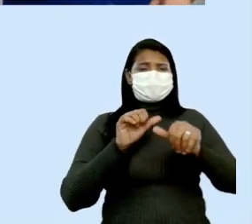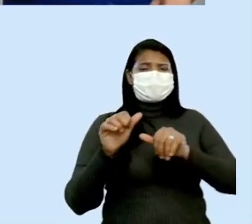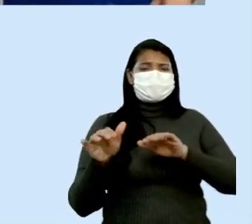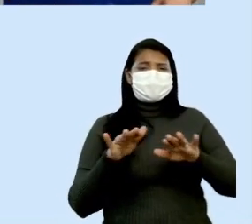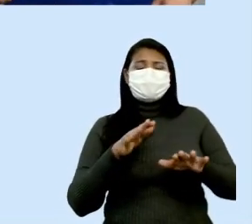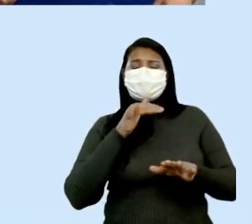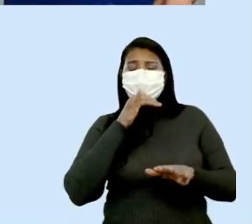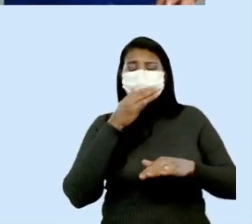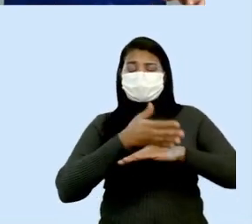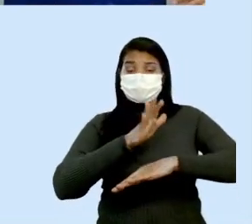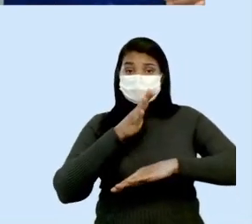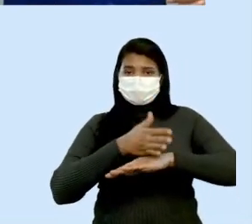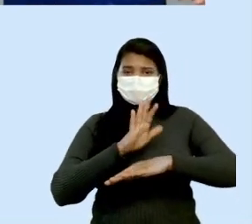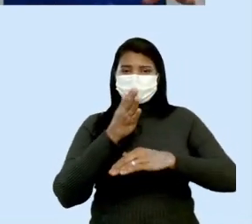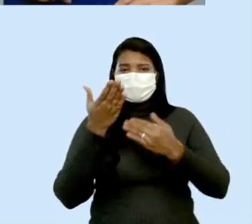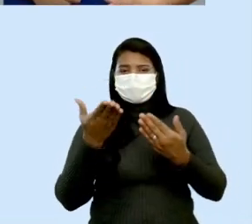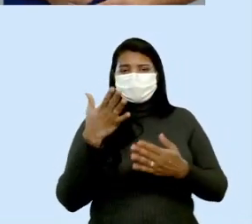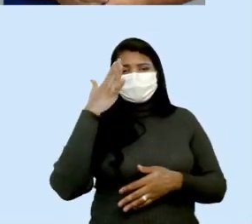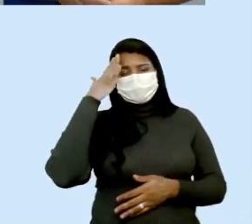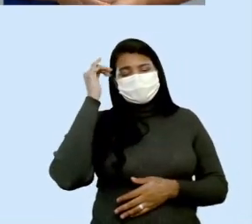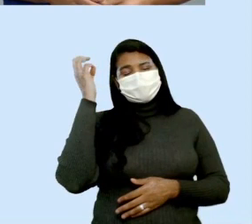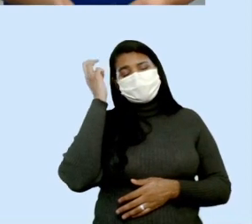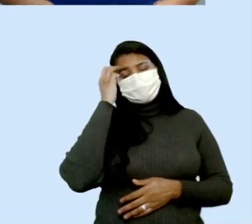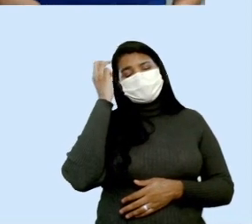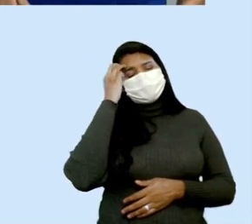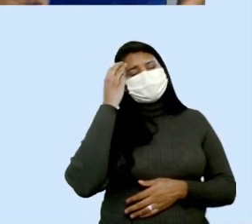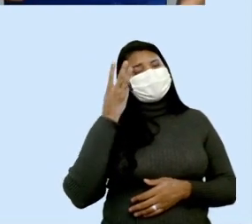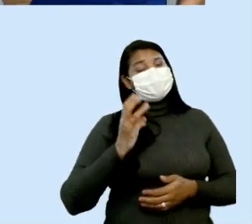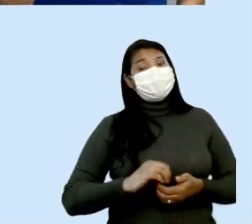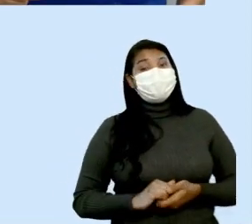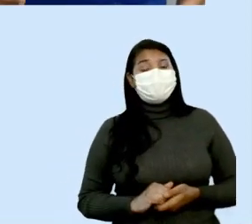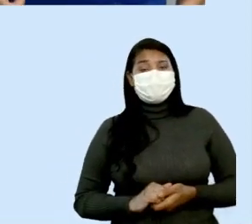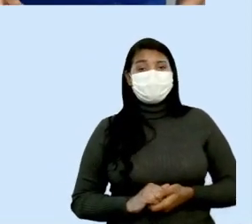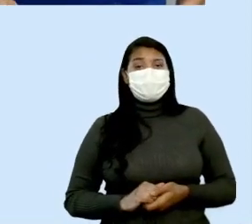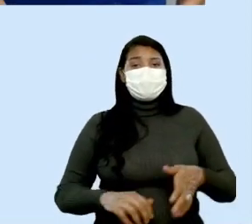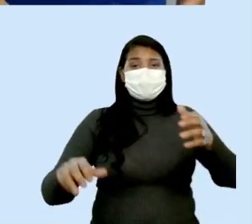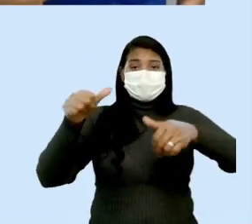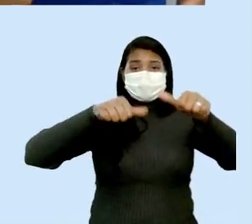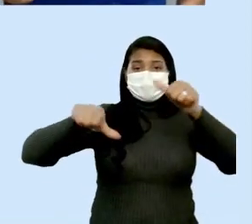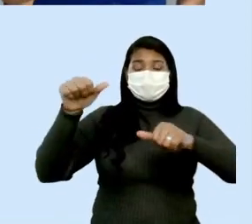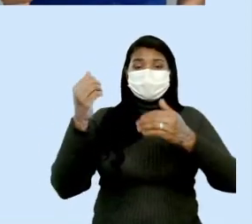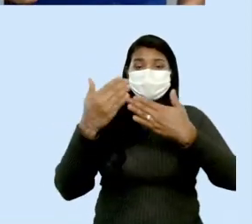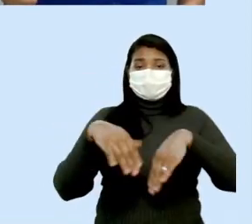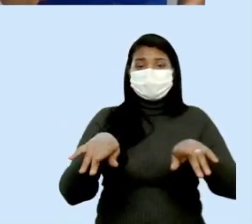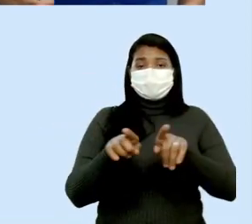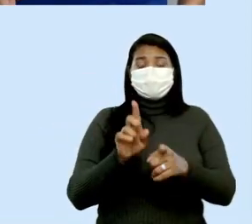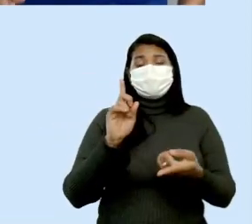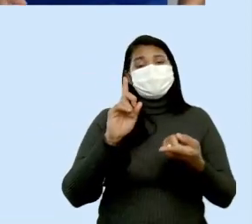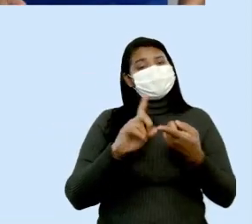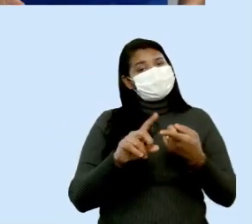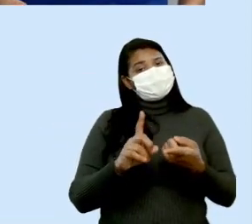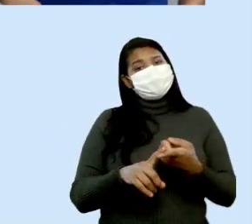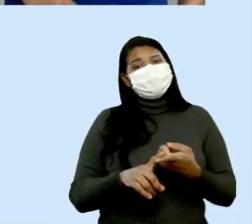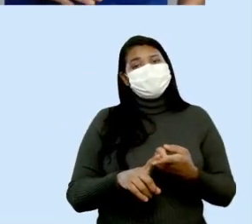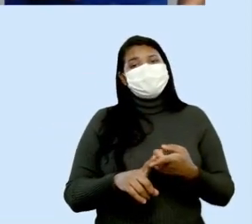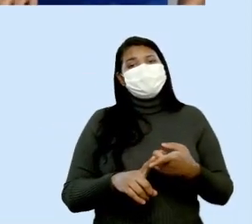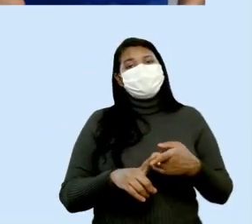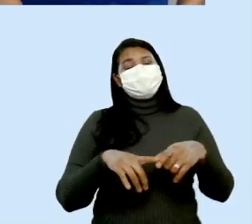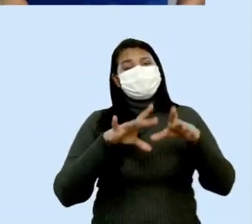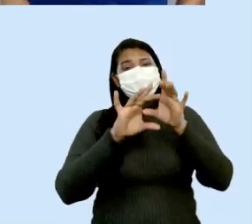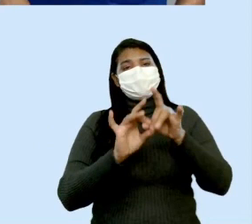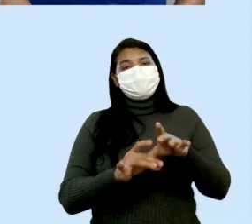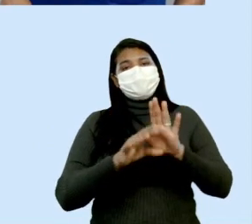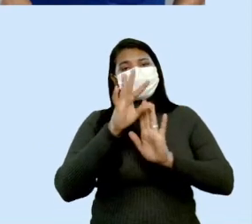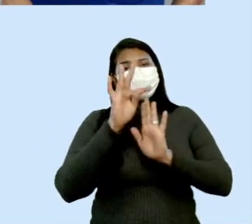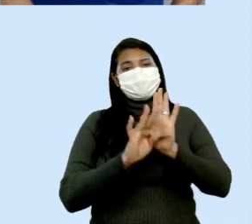Quando, com a prática, você vai ali memorizar facilmente e nas avaliações que são também repletas de texto, você não vai